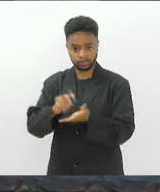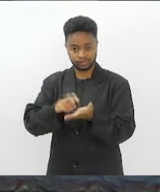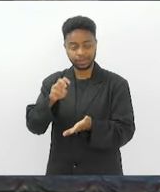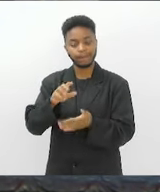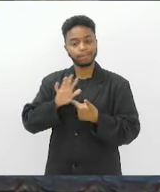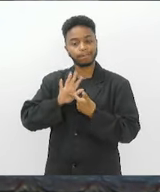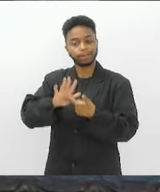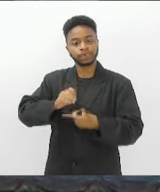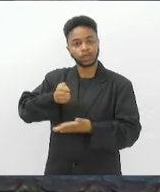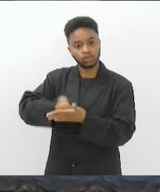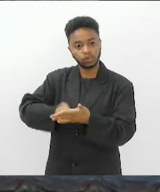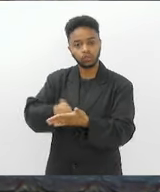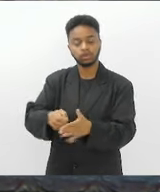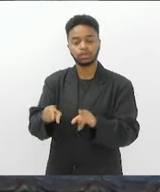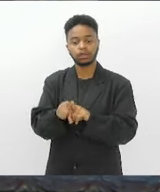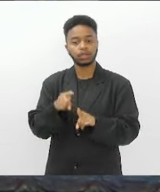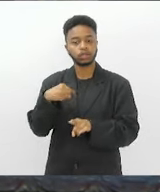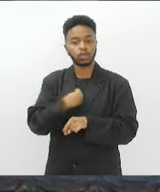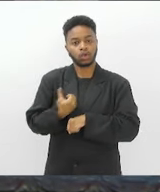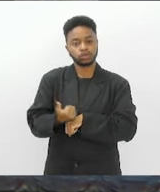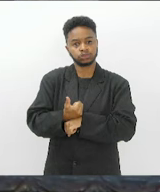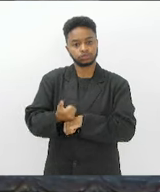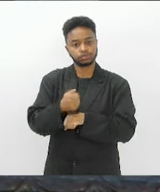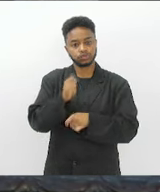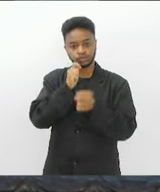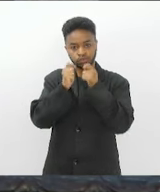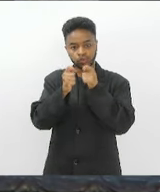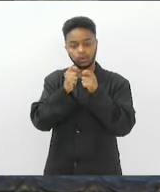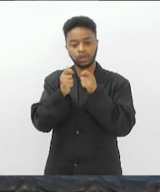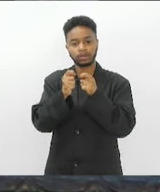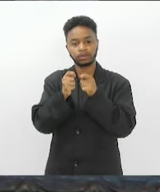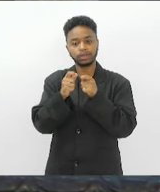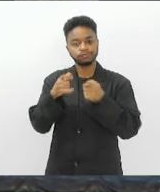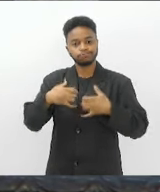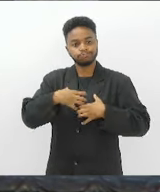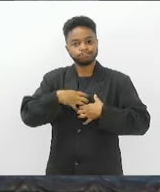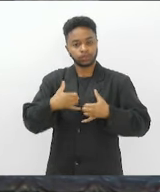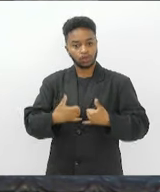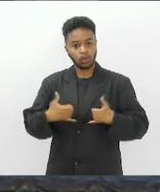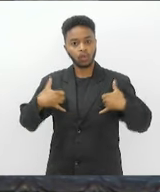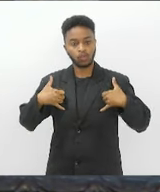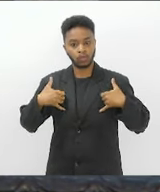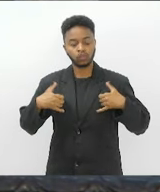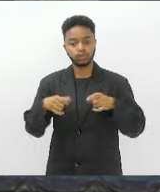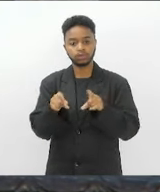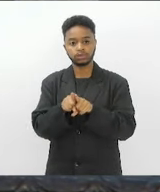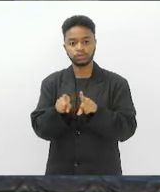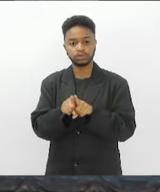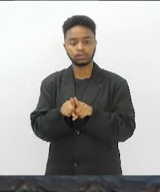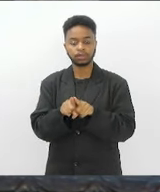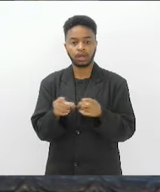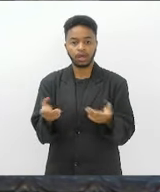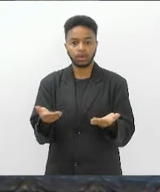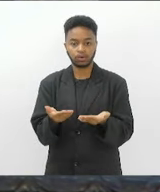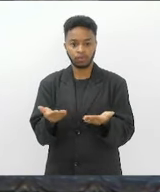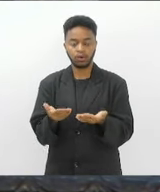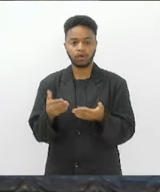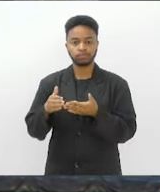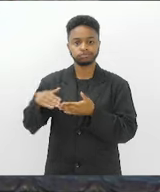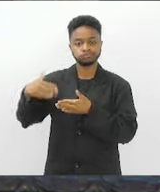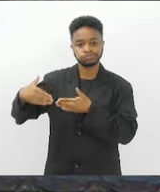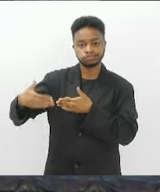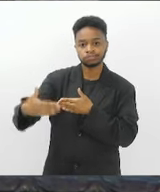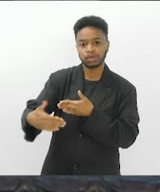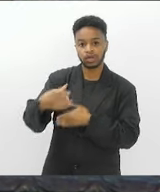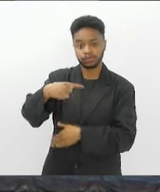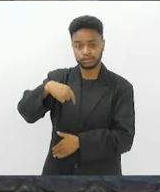nós, jornalistas, temos muito orgulho desse jornal, né? E agora, ao longo do tempo, todos sabem